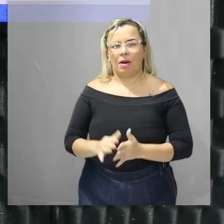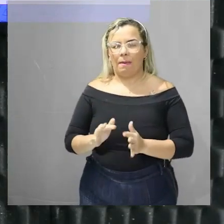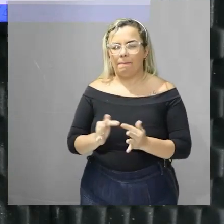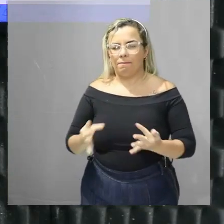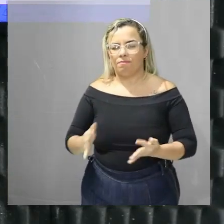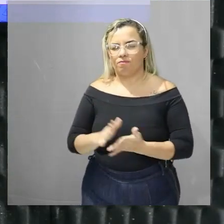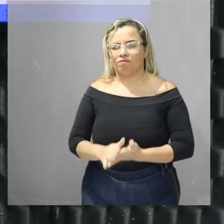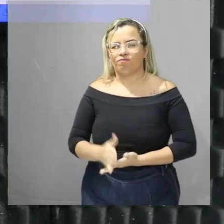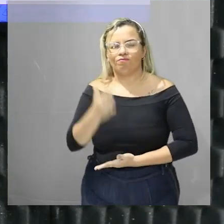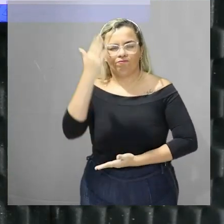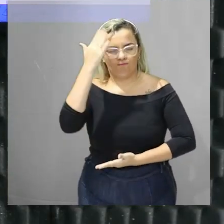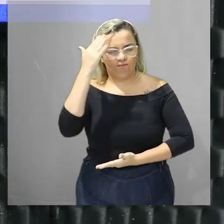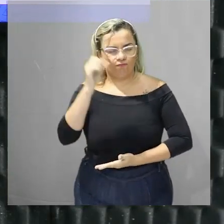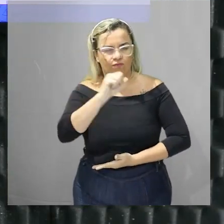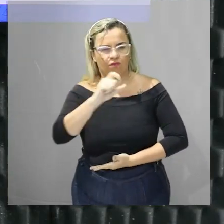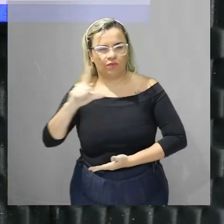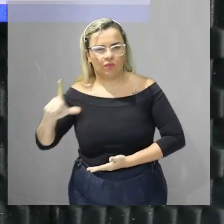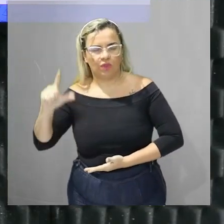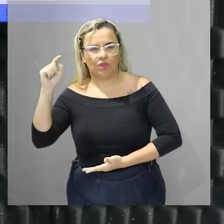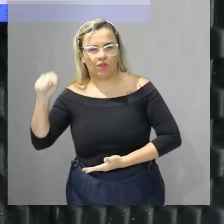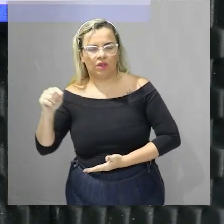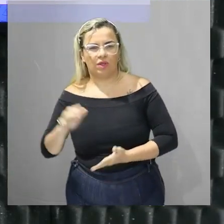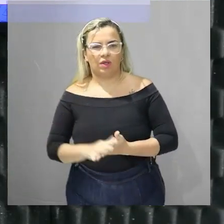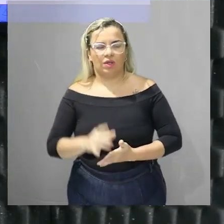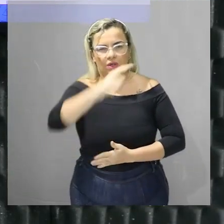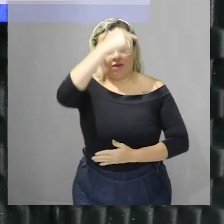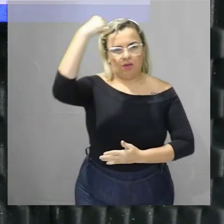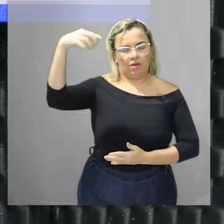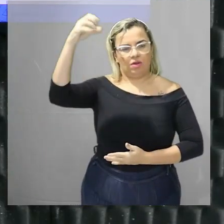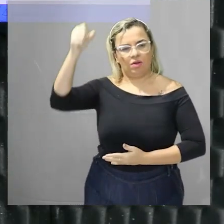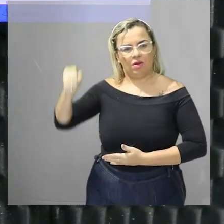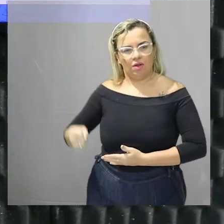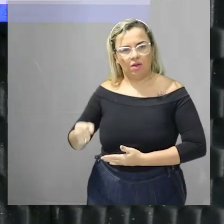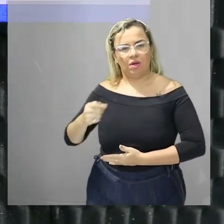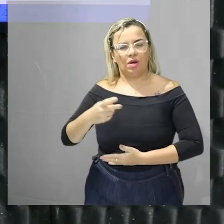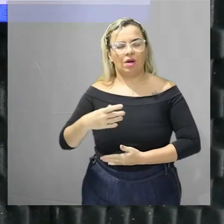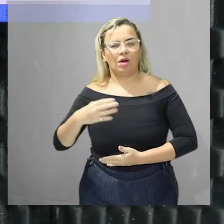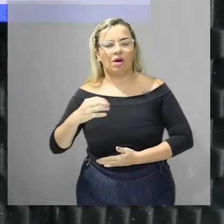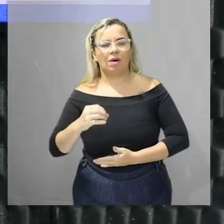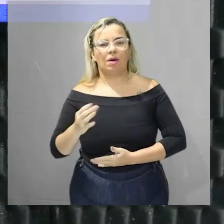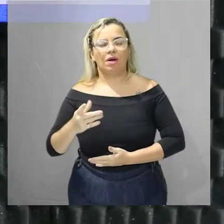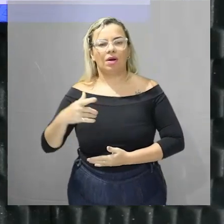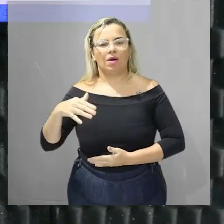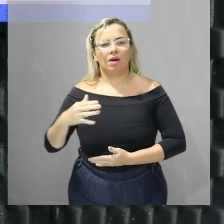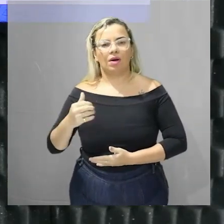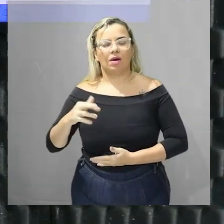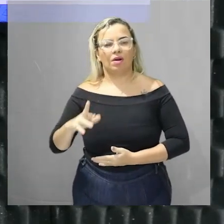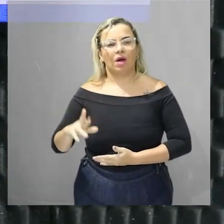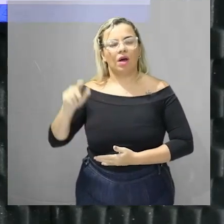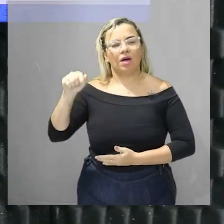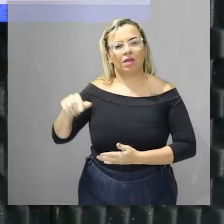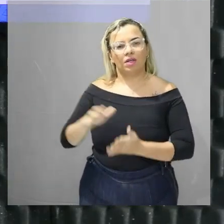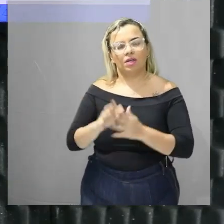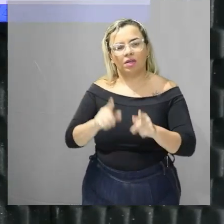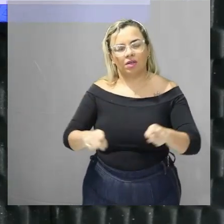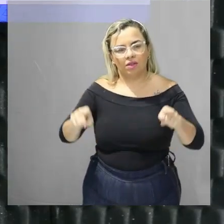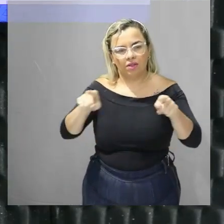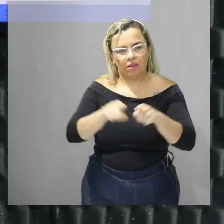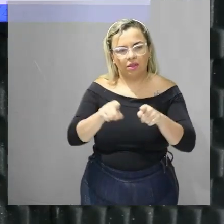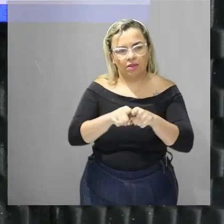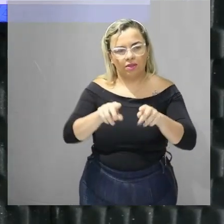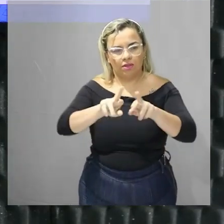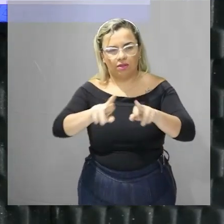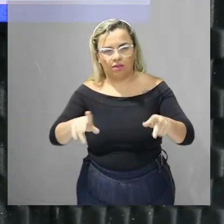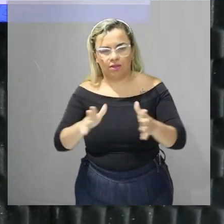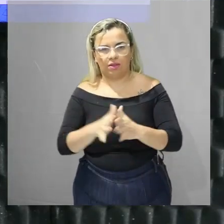São Luís é uma área conurbada. São Luís, São José de Ribamar, Passo do Lumiar, por exemplo, são cidades diferentes, mas a gente sabe que a malha urbana